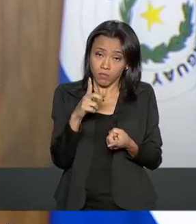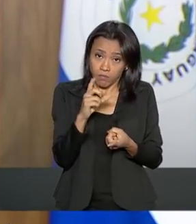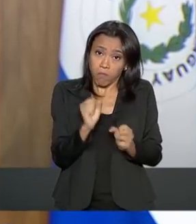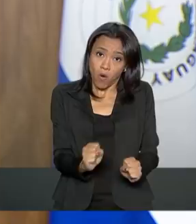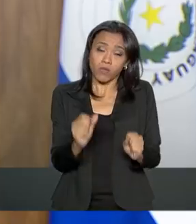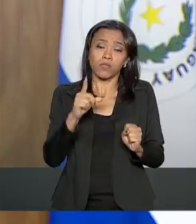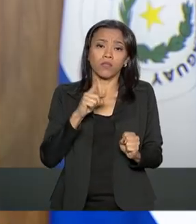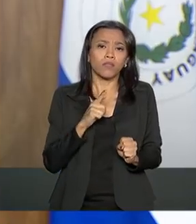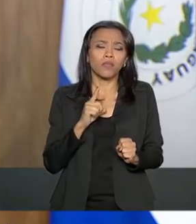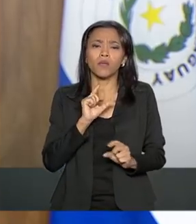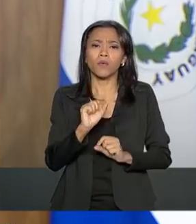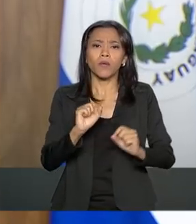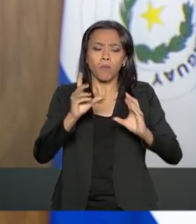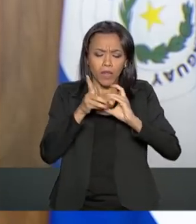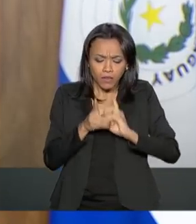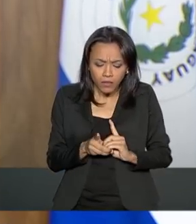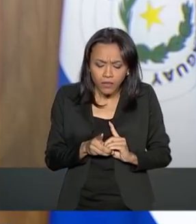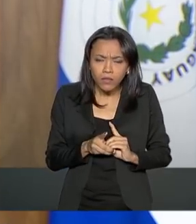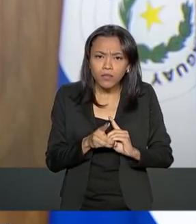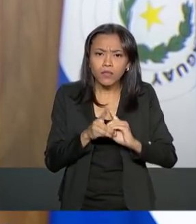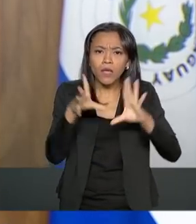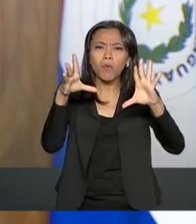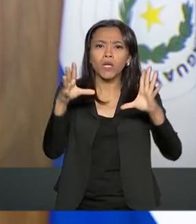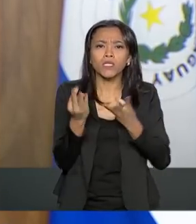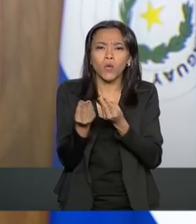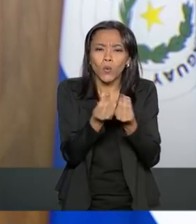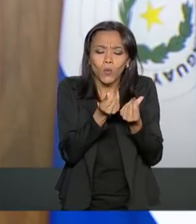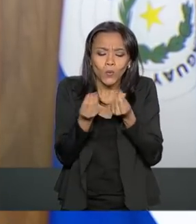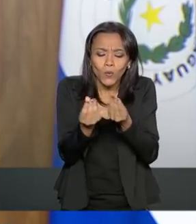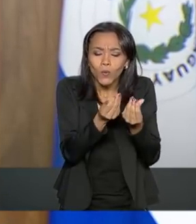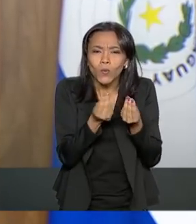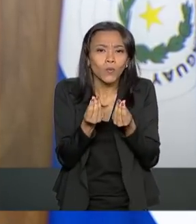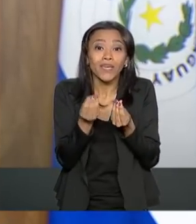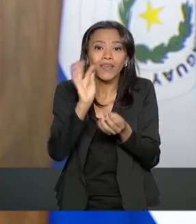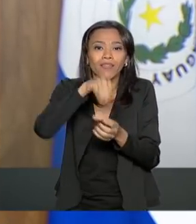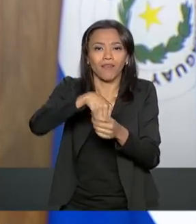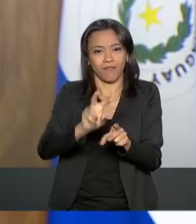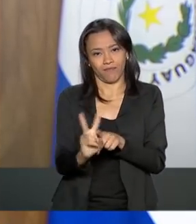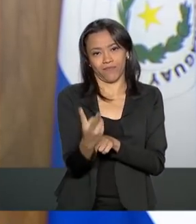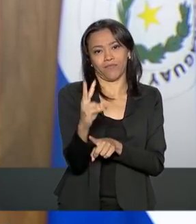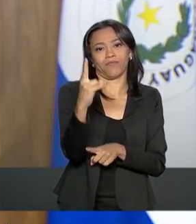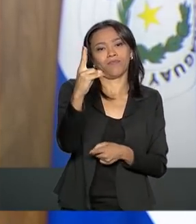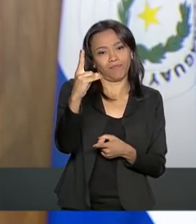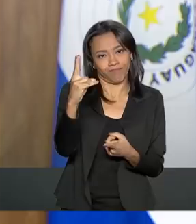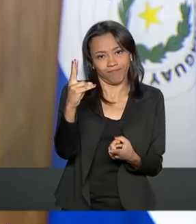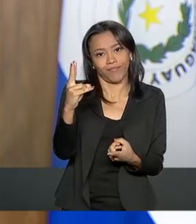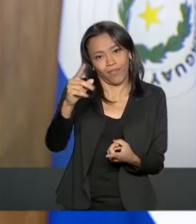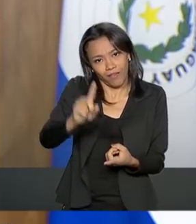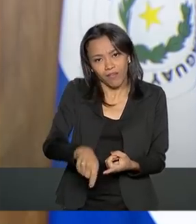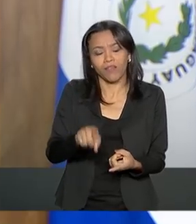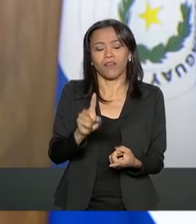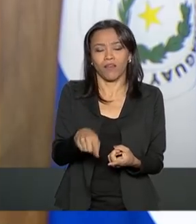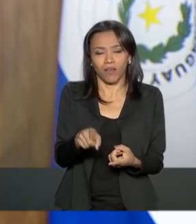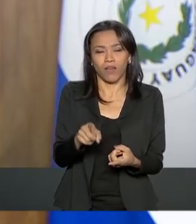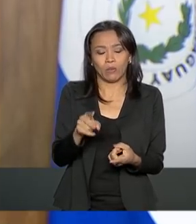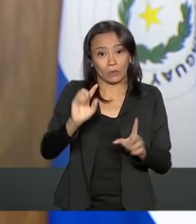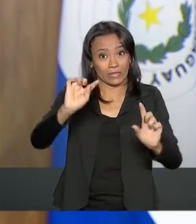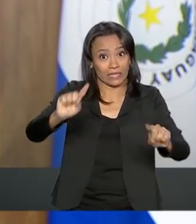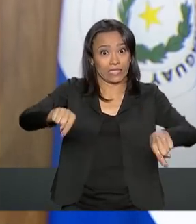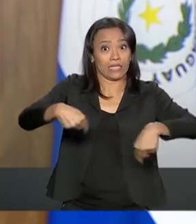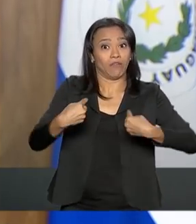à nossa democracia, que sejam conteúdos de realizações e de valores, acredito que seja este o grande desafio